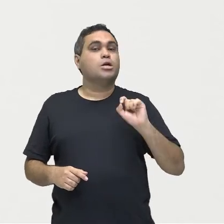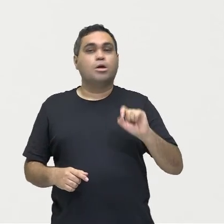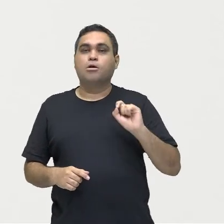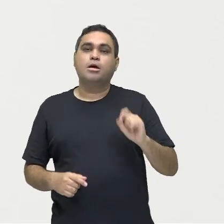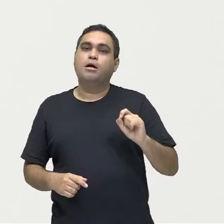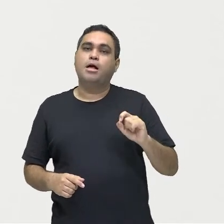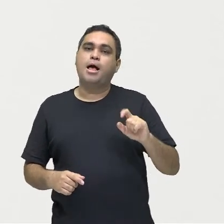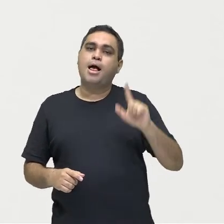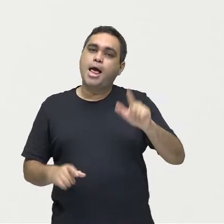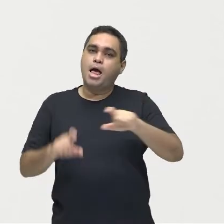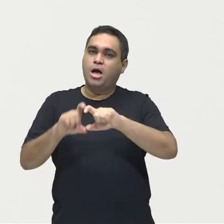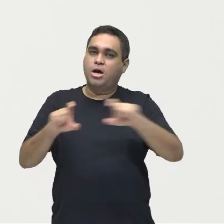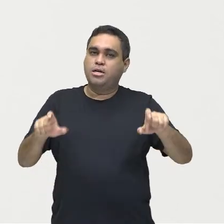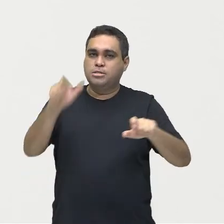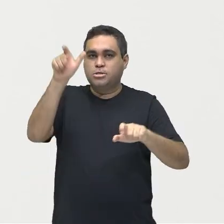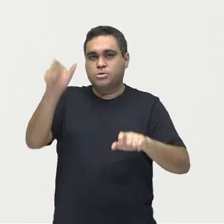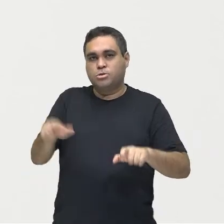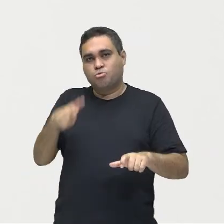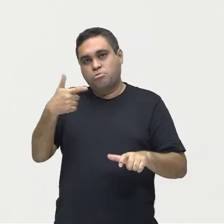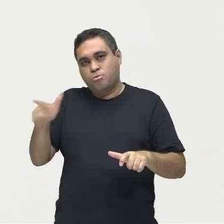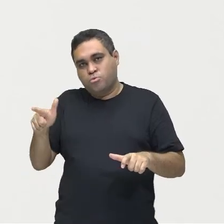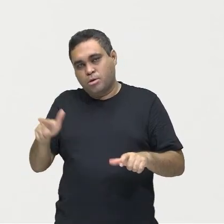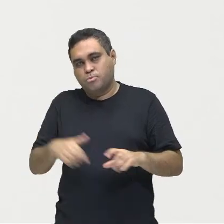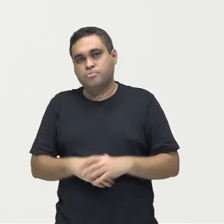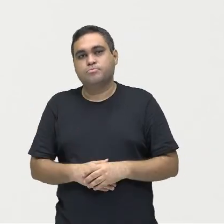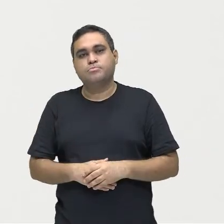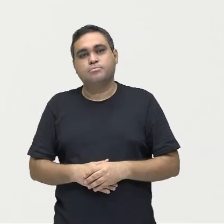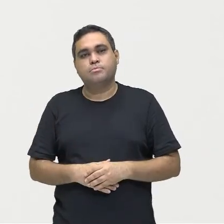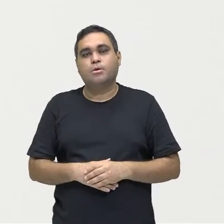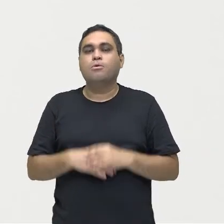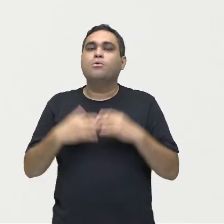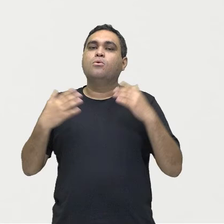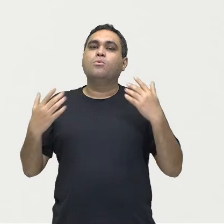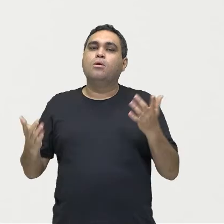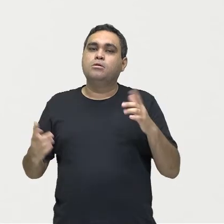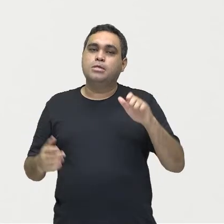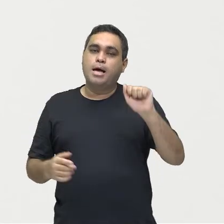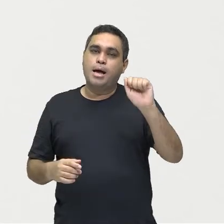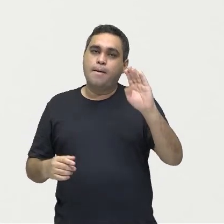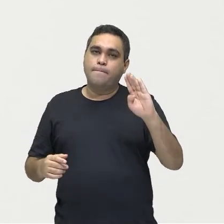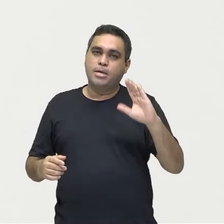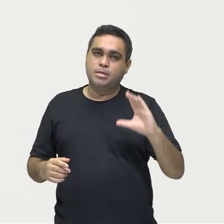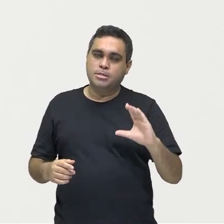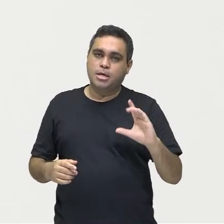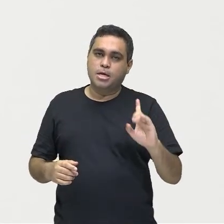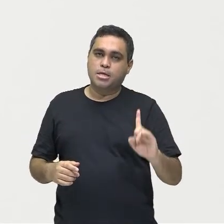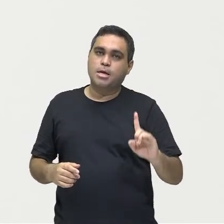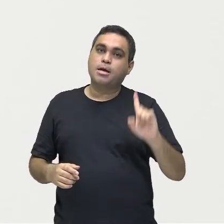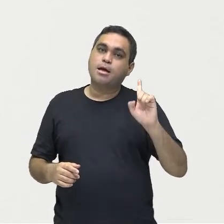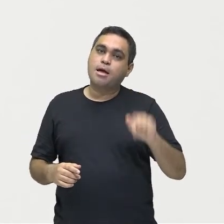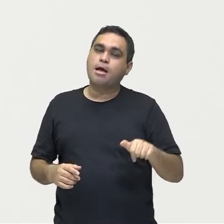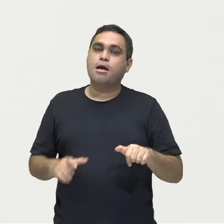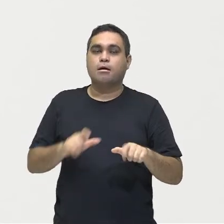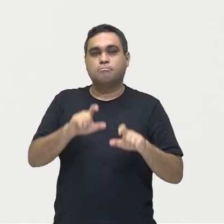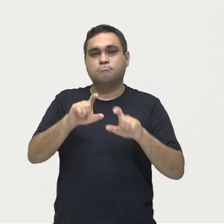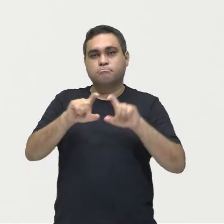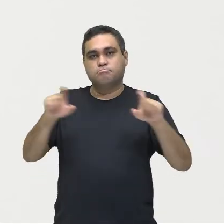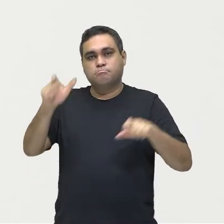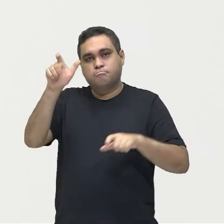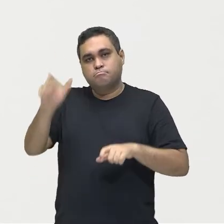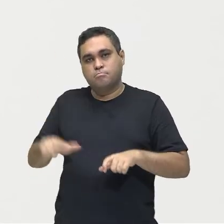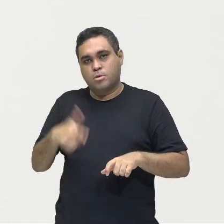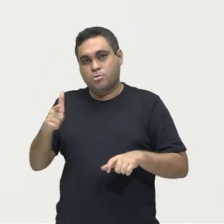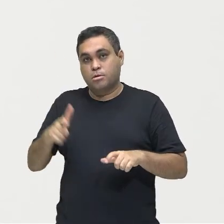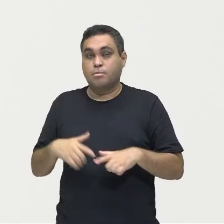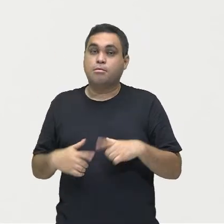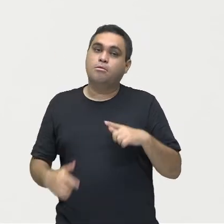oração sem sujeito. Eu quero que você me mostre quais dessas 4 alternativas é a oração que não possui sujeito. Então, na